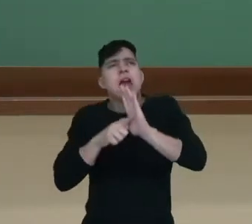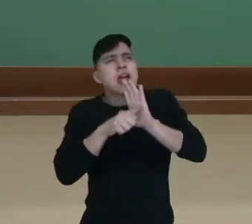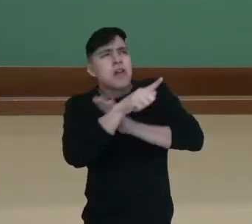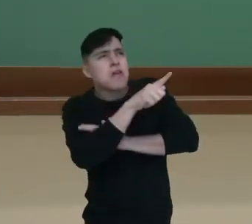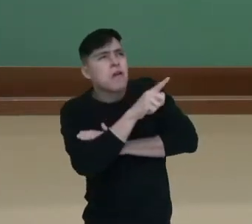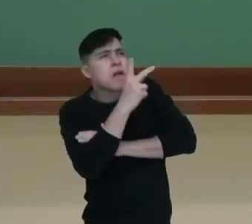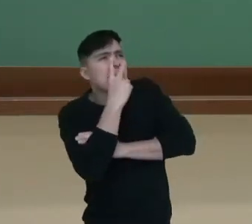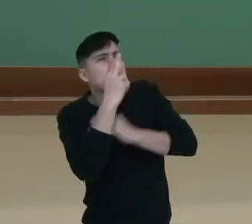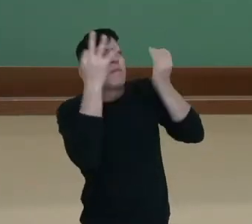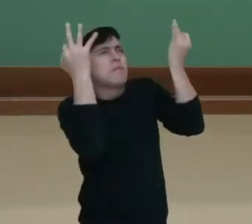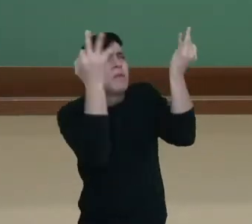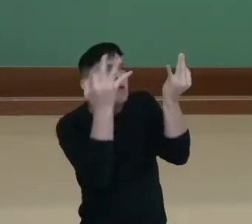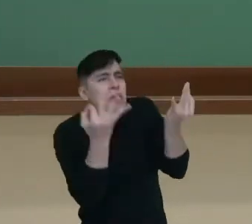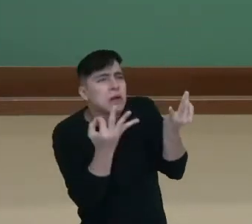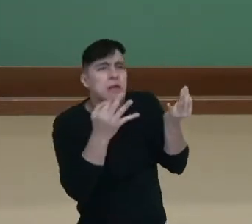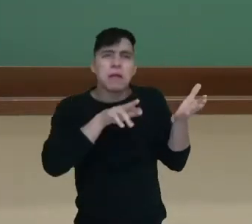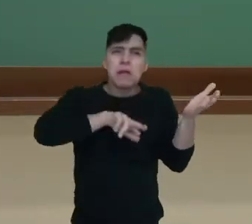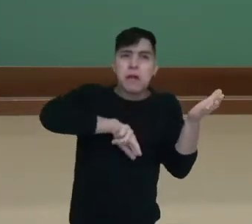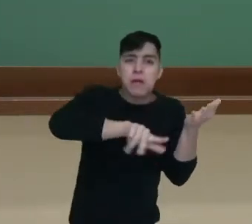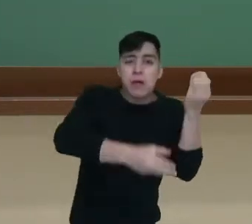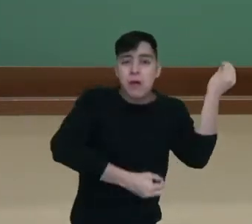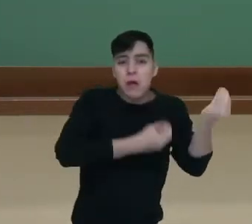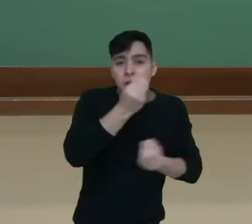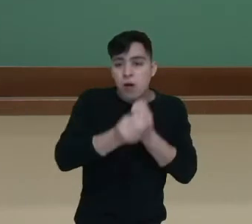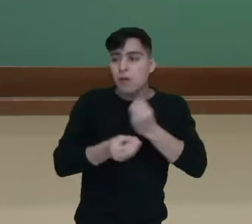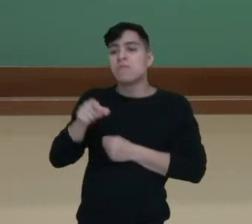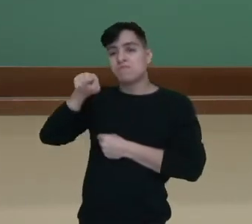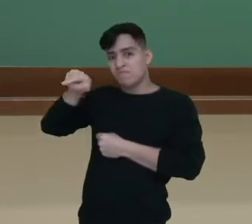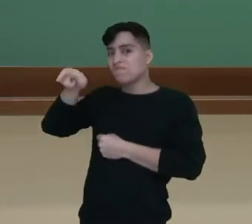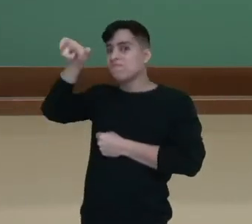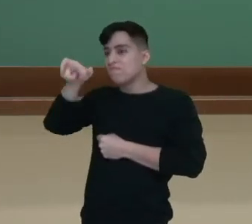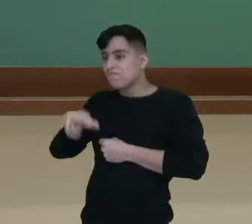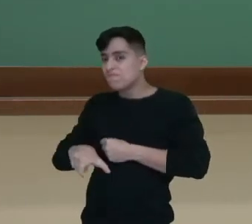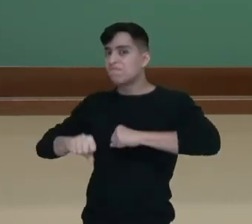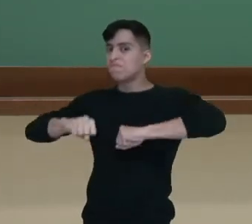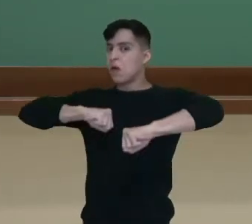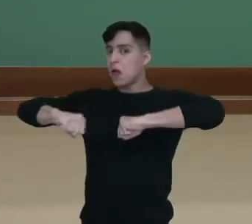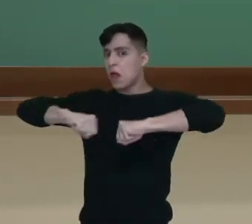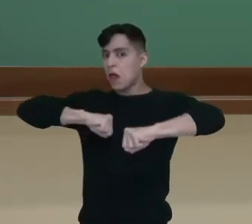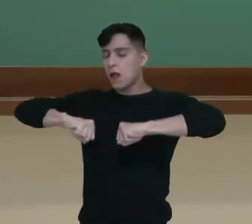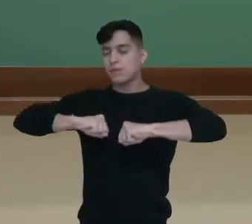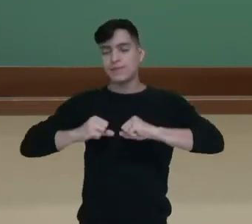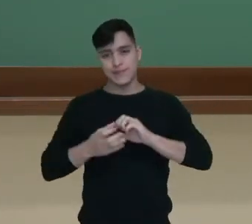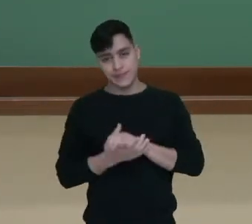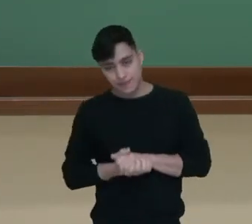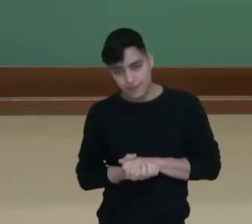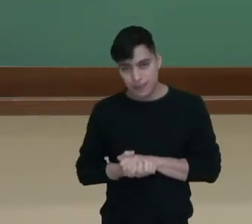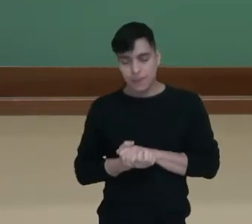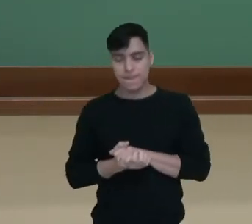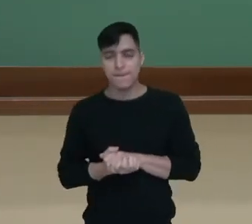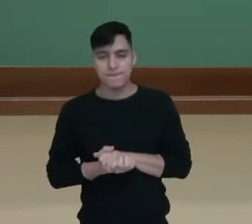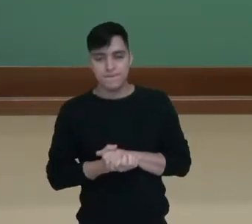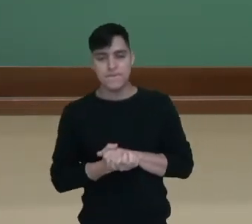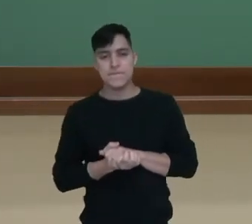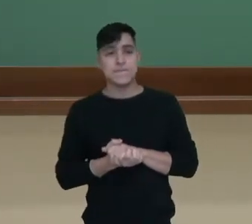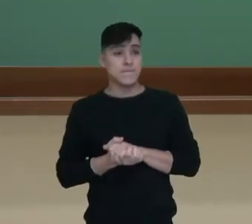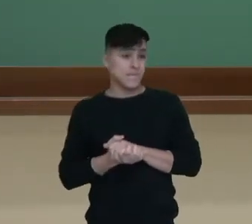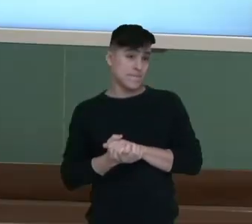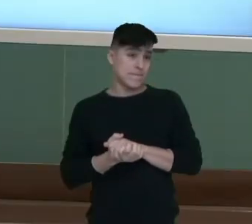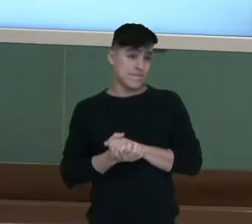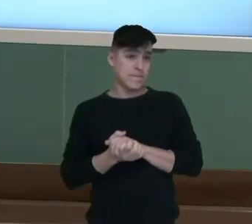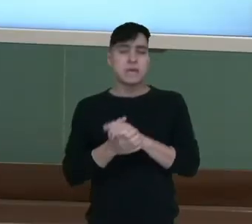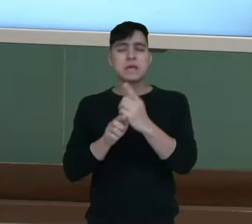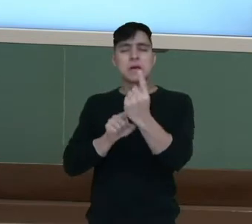que já se existia, né, de coisas que já estavam sendo acreditadas durante milhares de anos. Bem, vamos lá. O objetivo